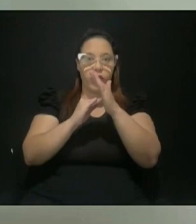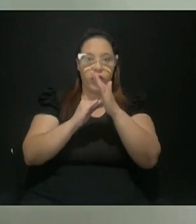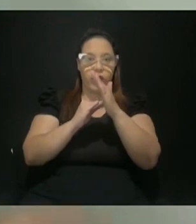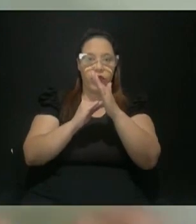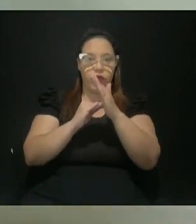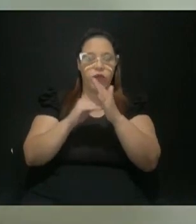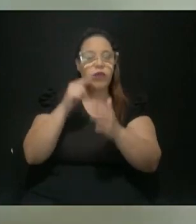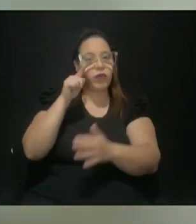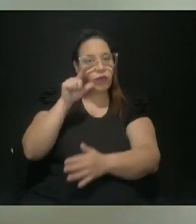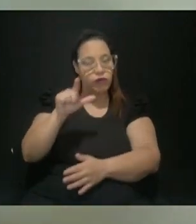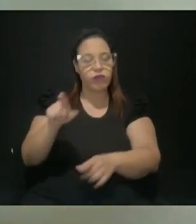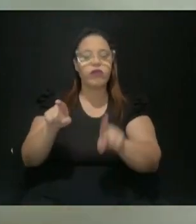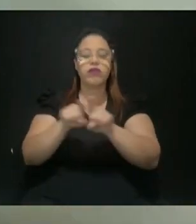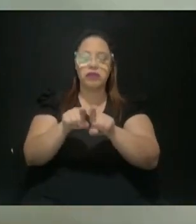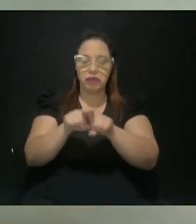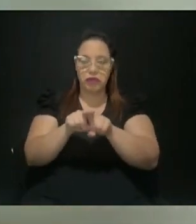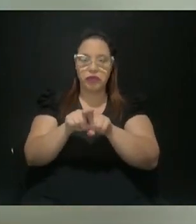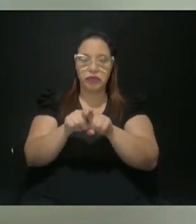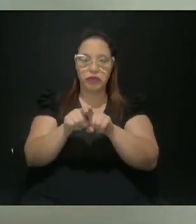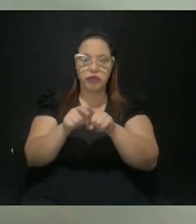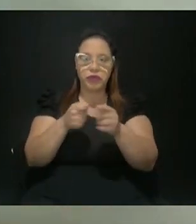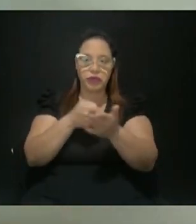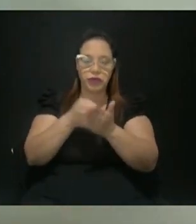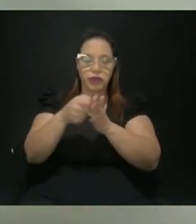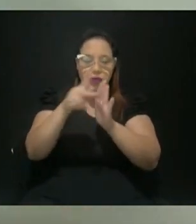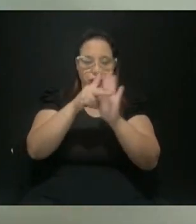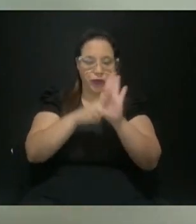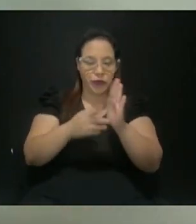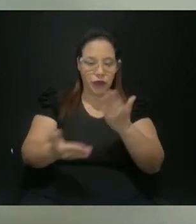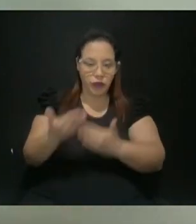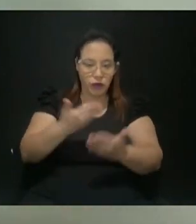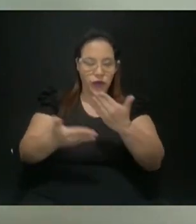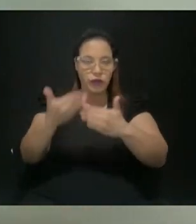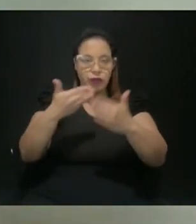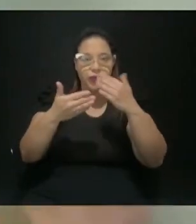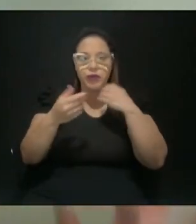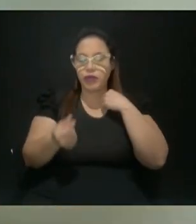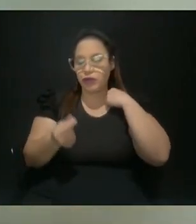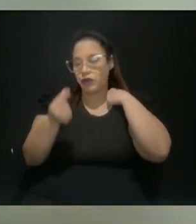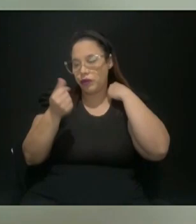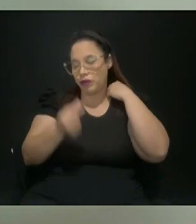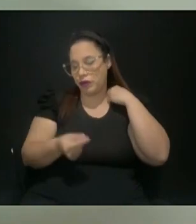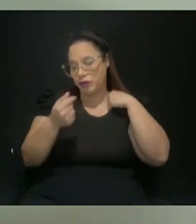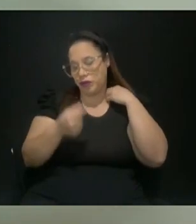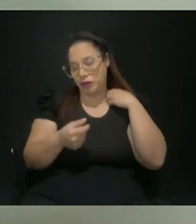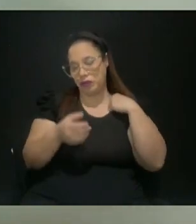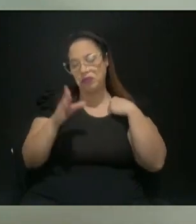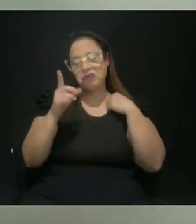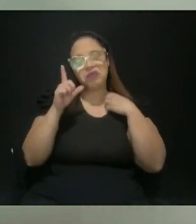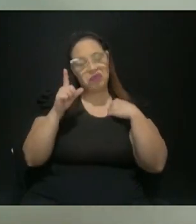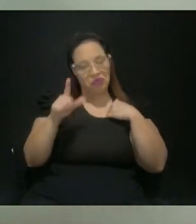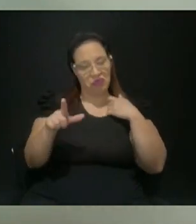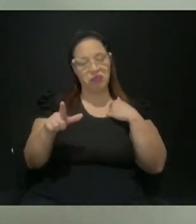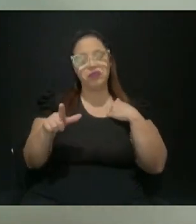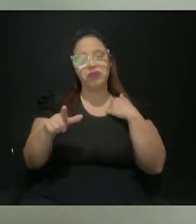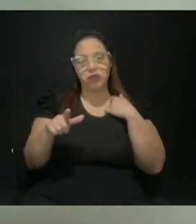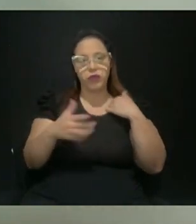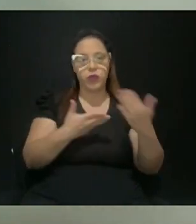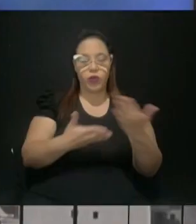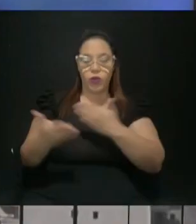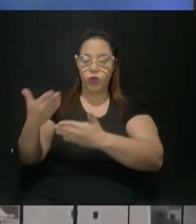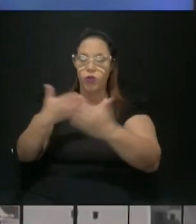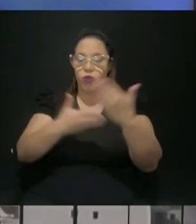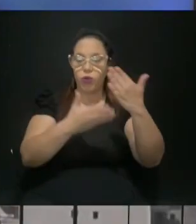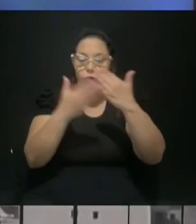também implantar projetos e comercializar esses créditos. Então, com certeza vai gerar muito a economia nesse sentido.